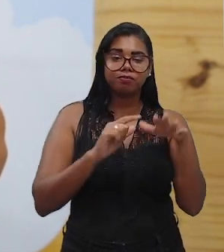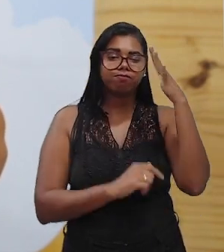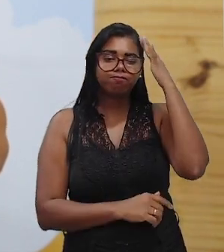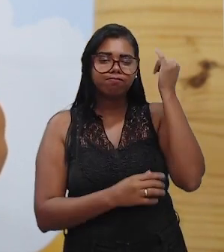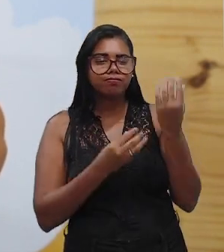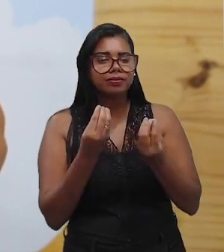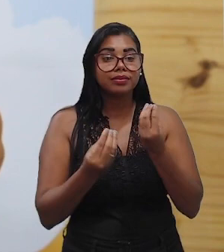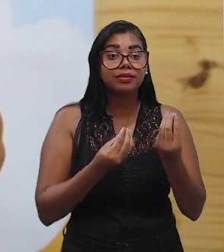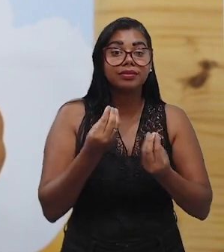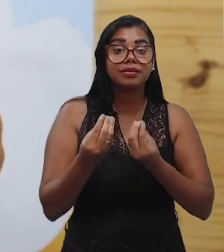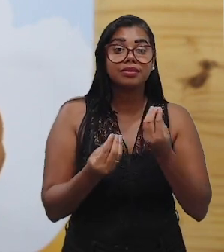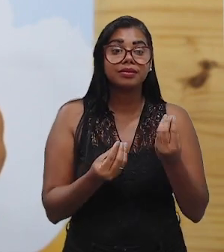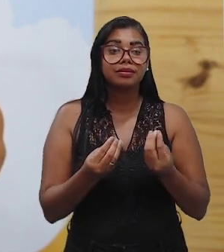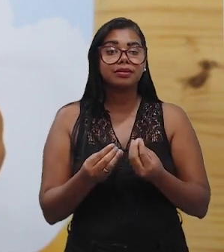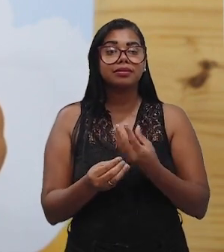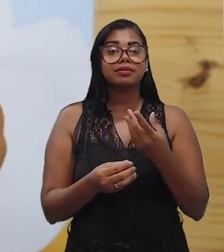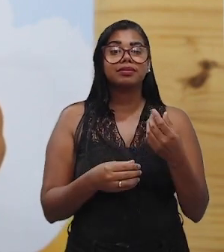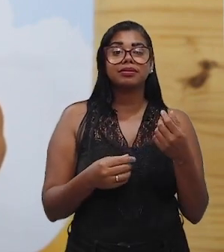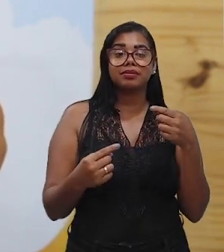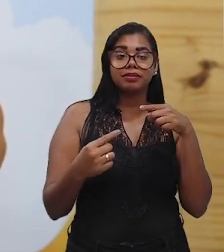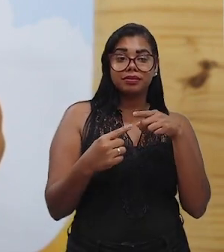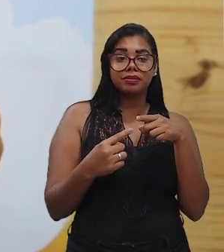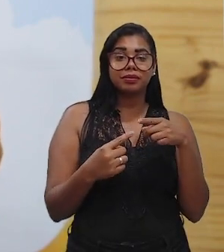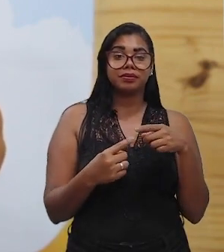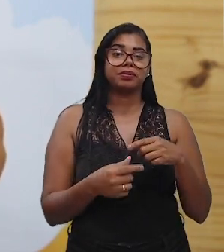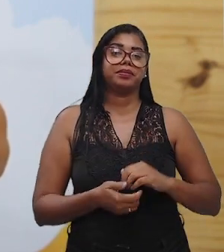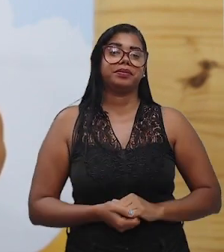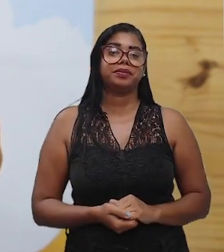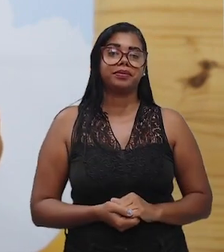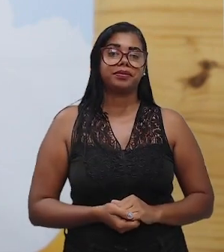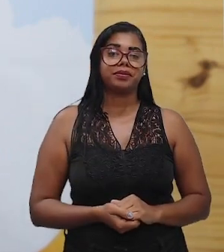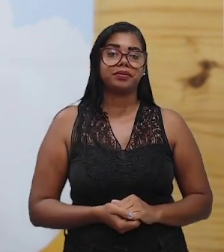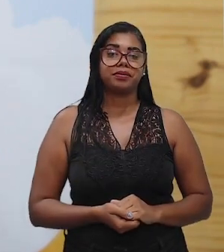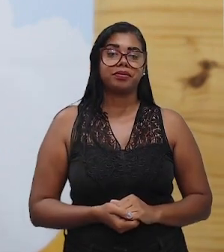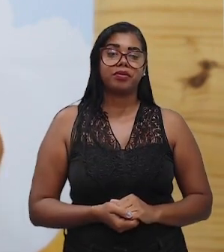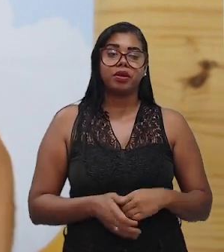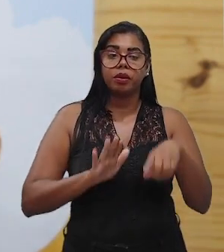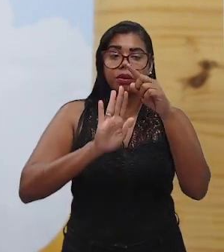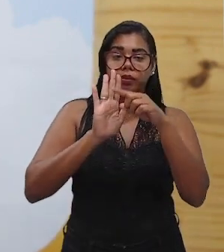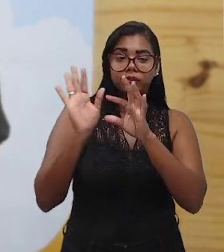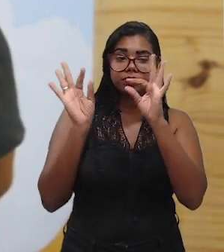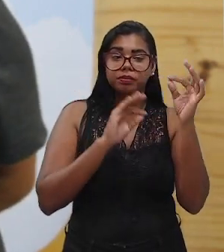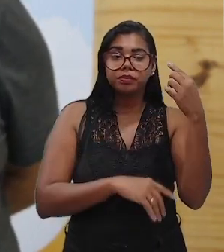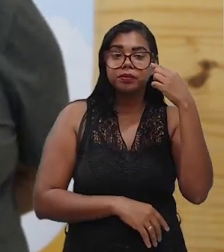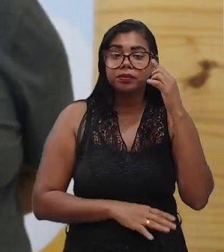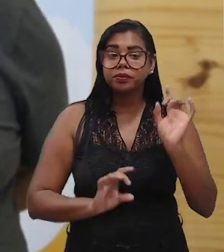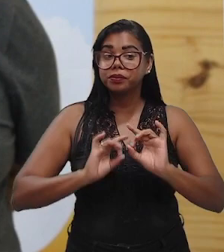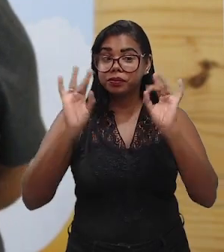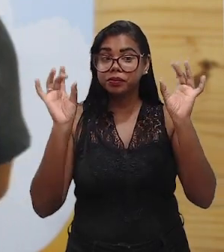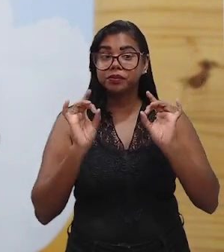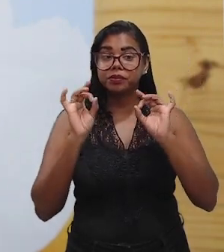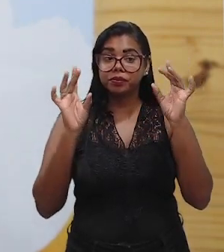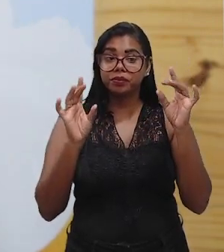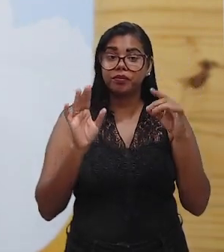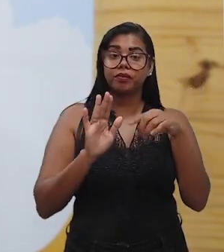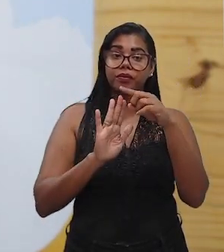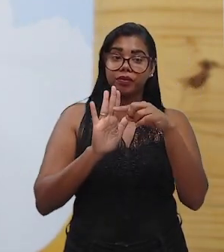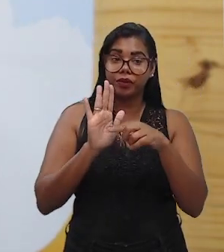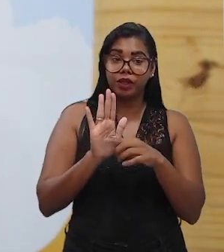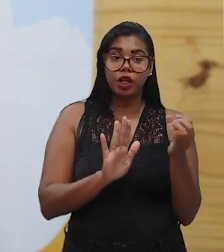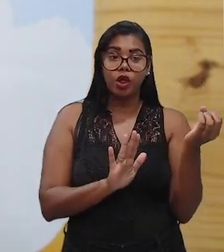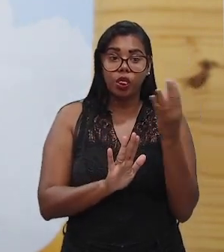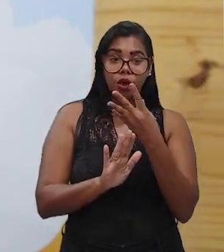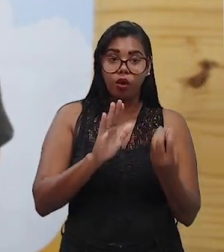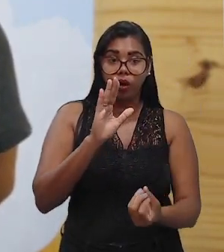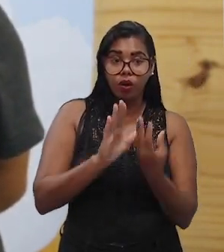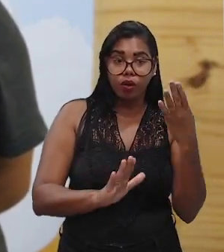saber qual a necessidade ideal, de acordo com a previsão de vendas, no tempo necessário para obter novos suprimentos